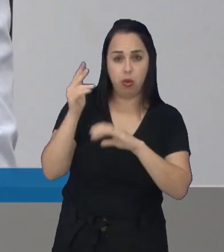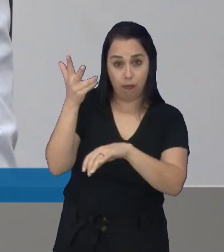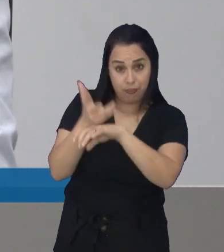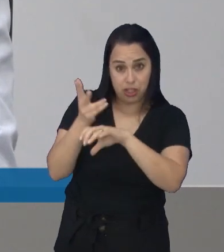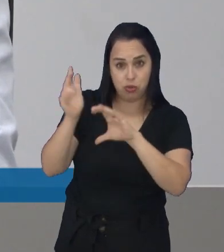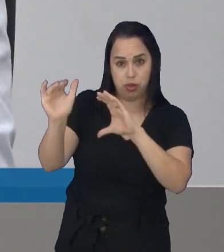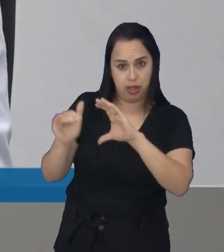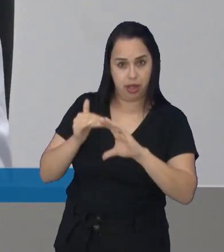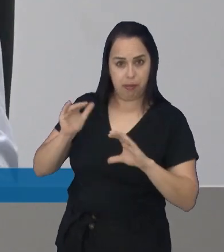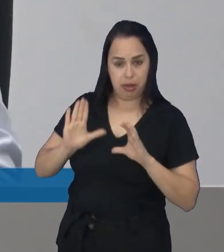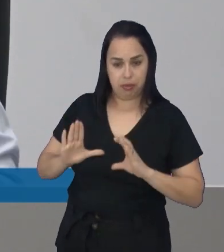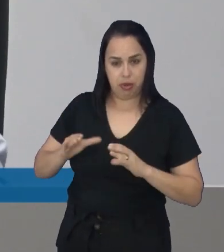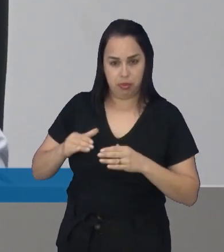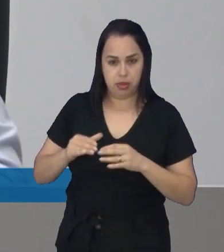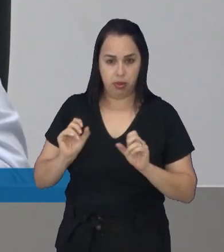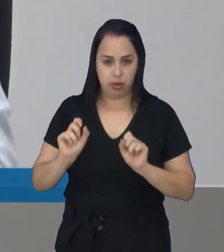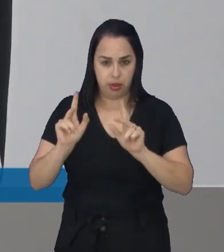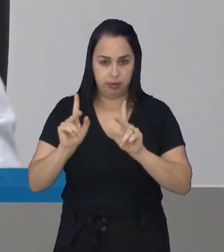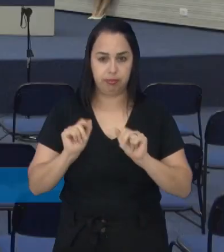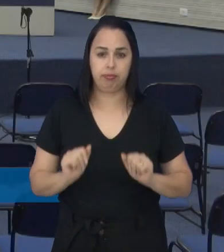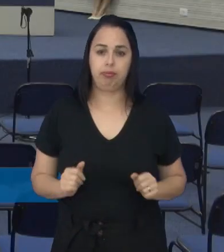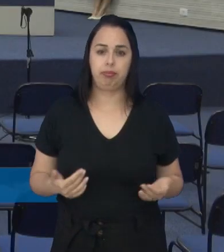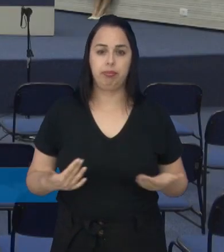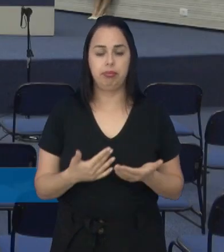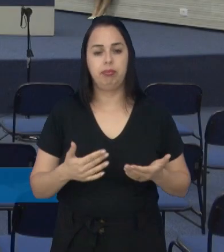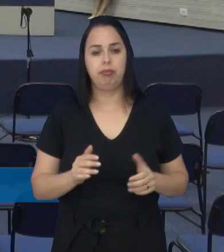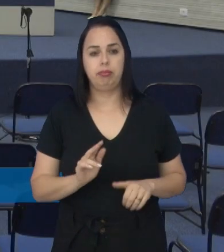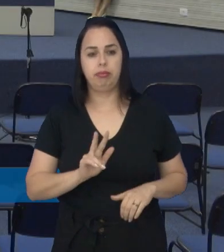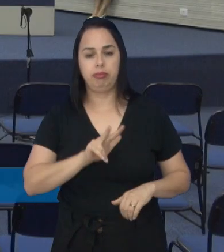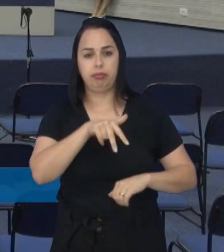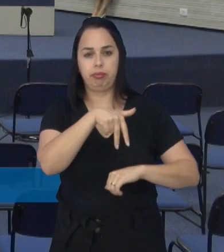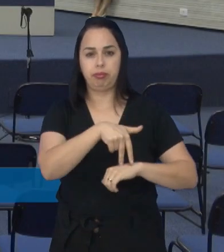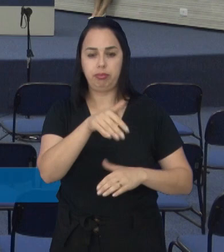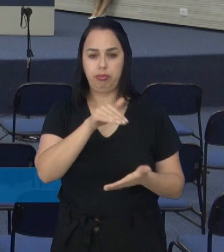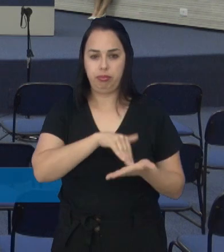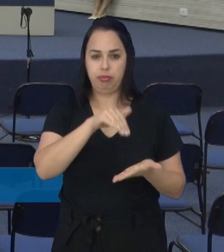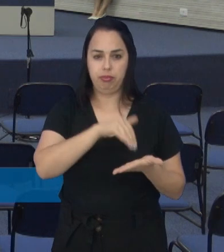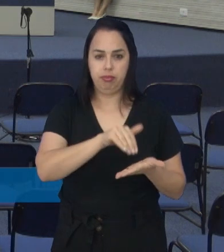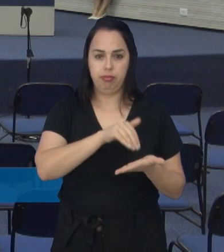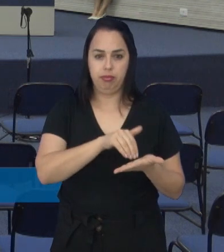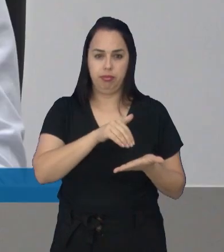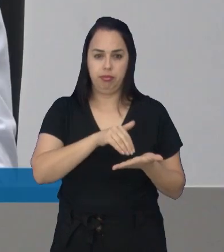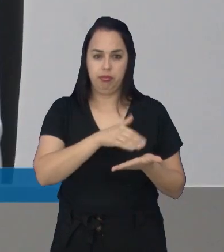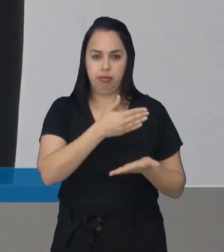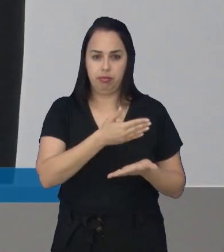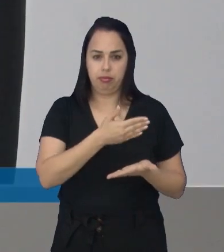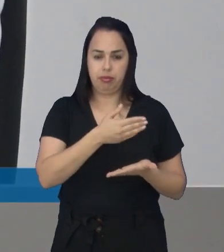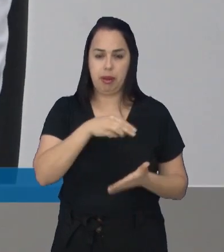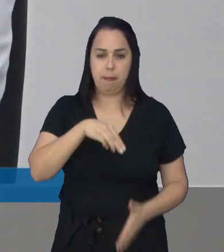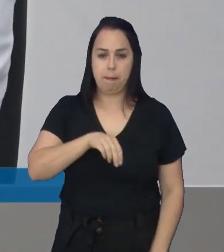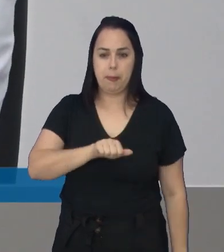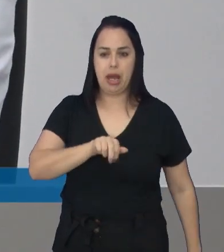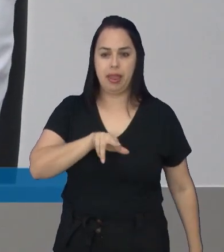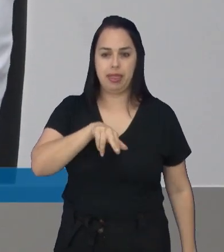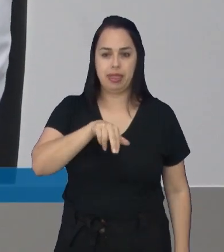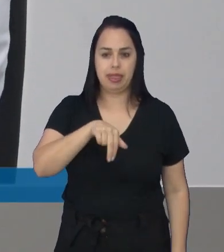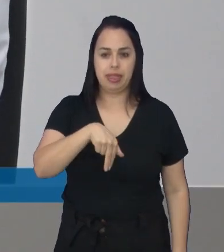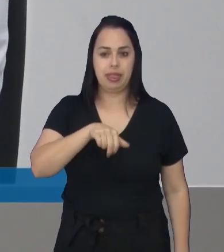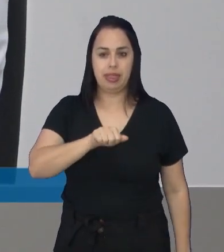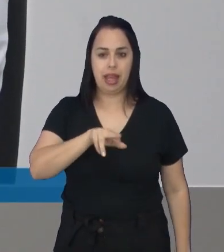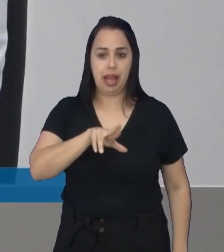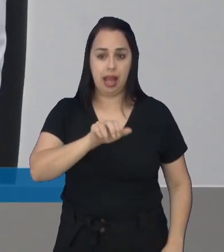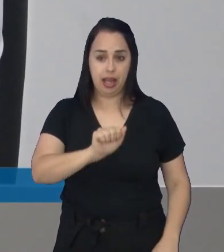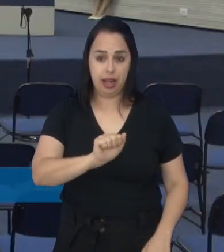comissão Tá certo eu passo então agora a palavra ao secretário Manara para as suas